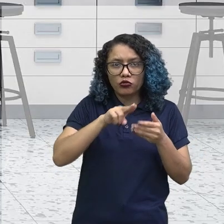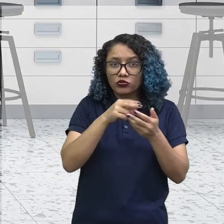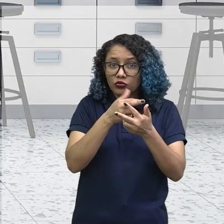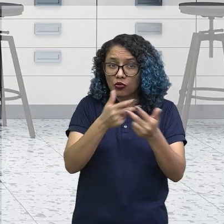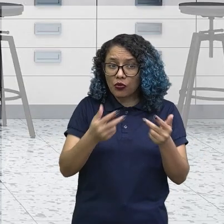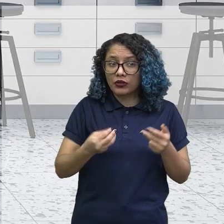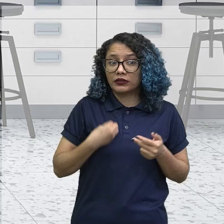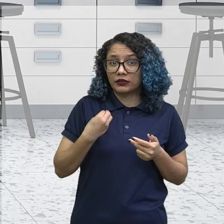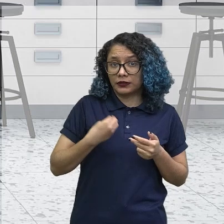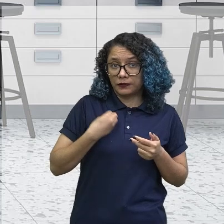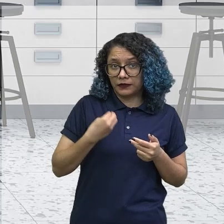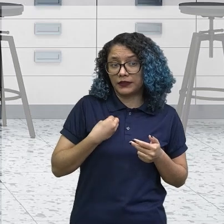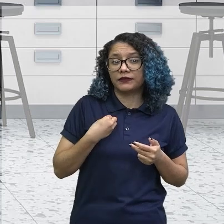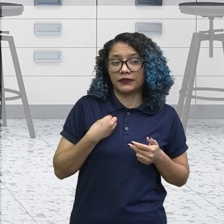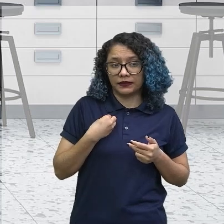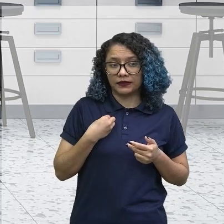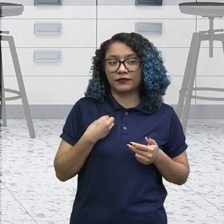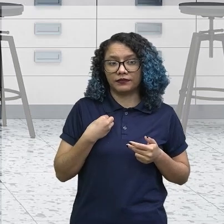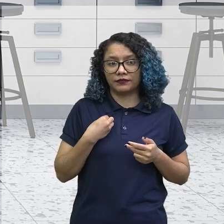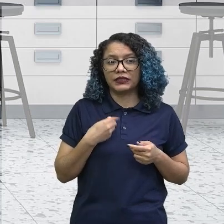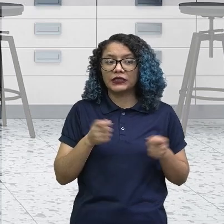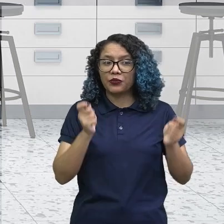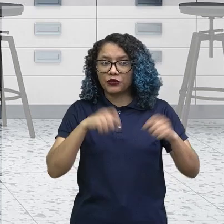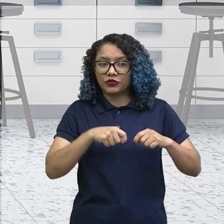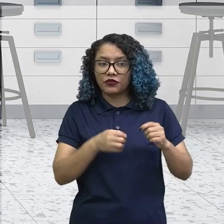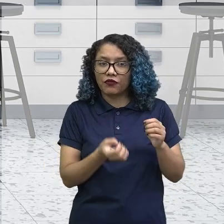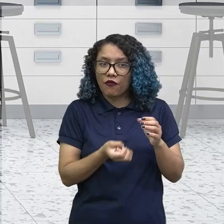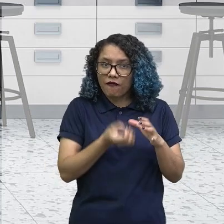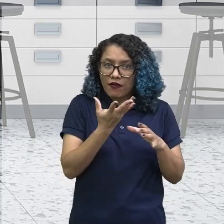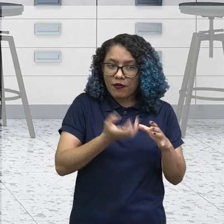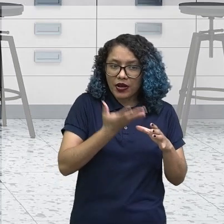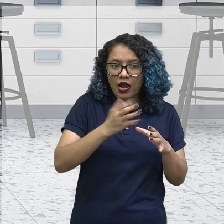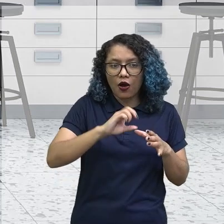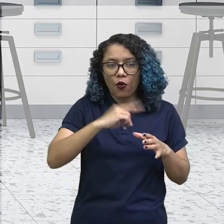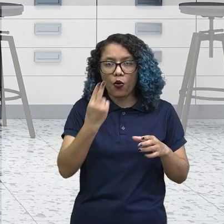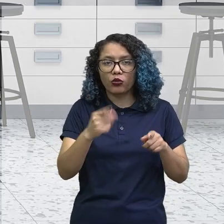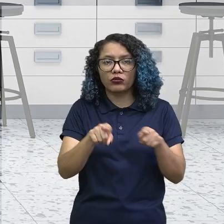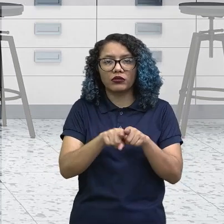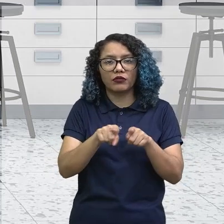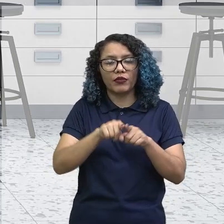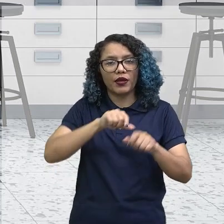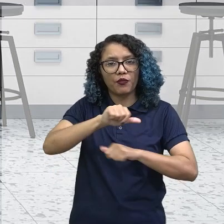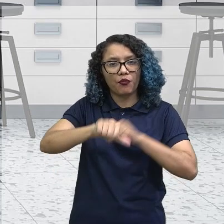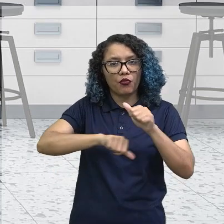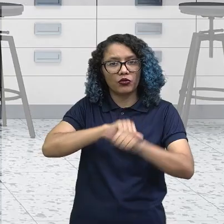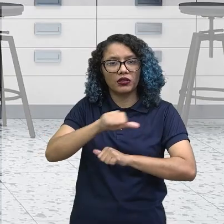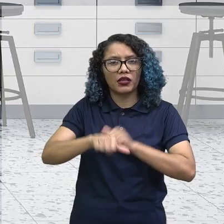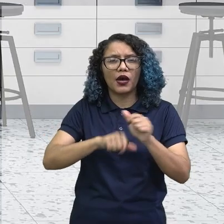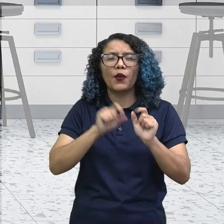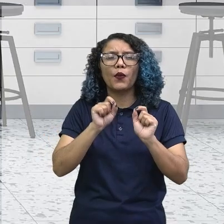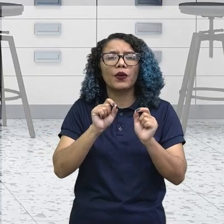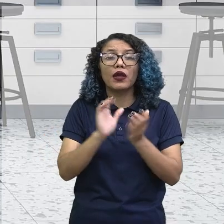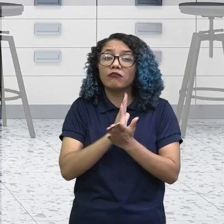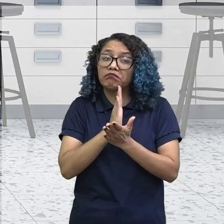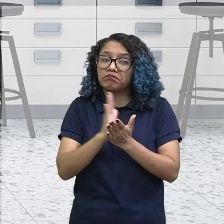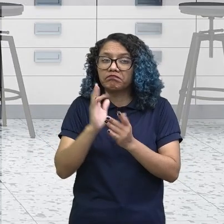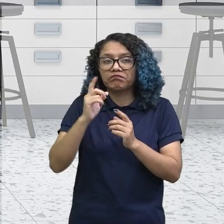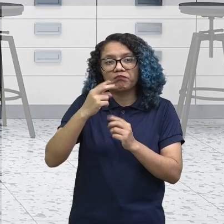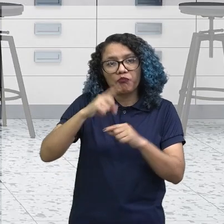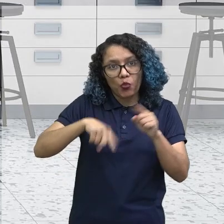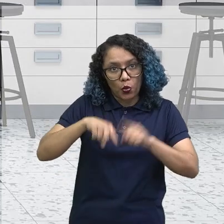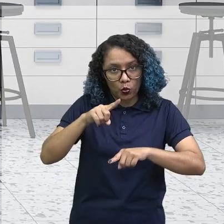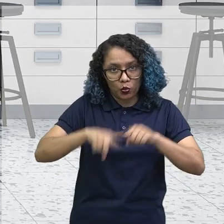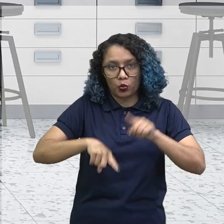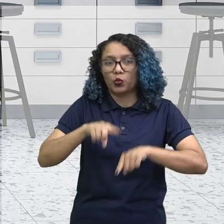de organismos vivos para fabricar ou também para modificar algum tipo de produto. tá